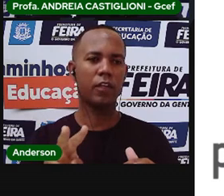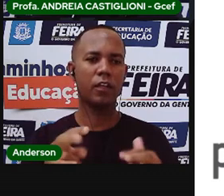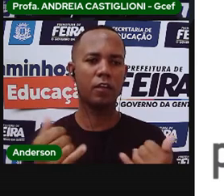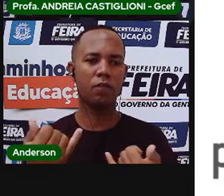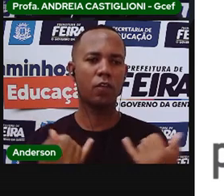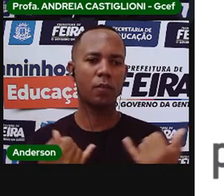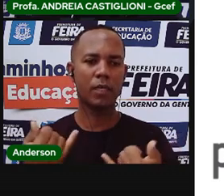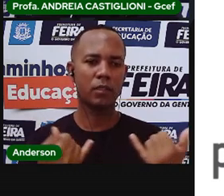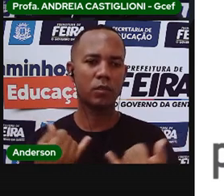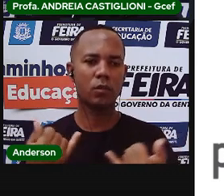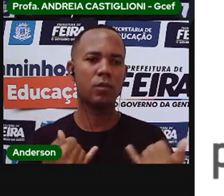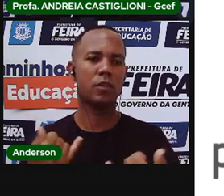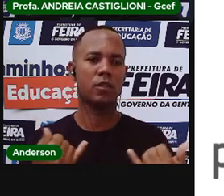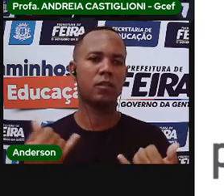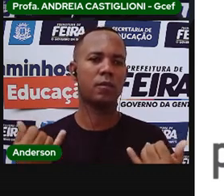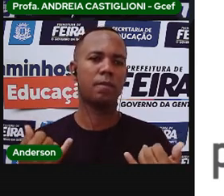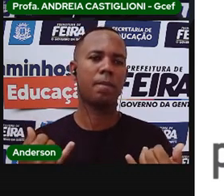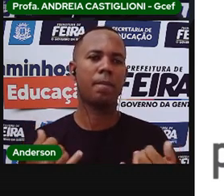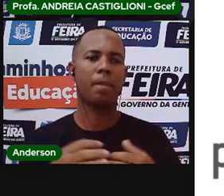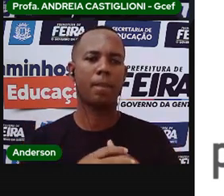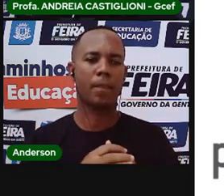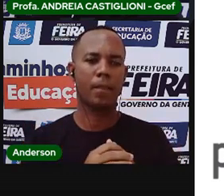lá, certo?